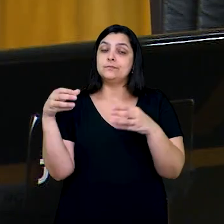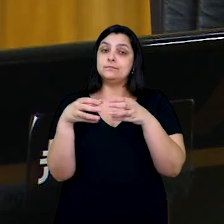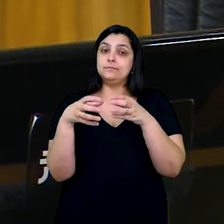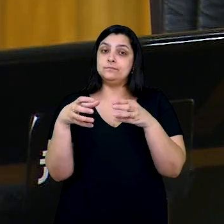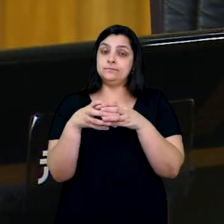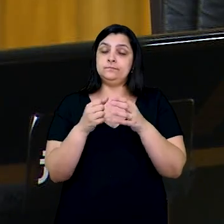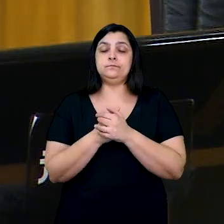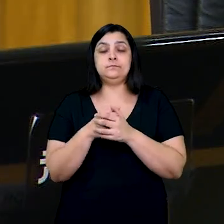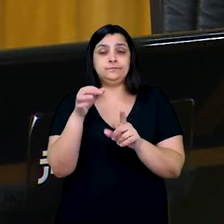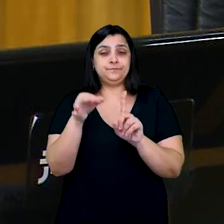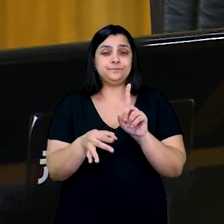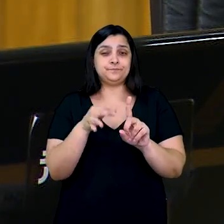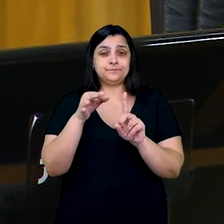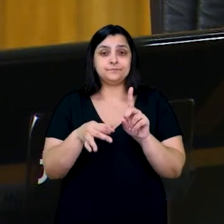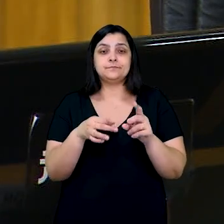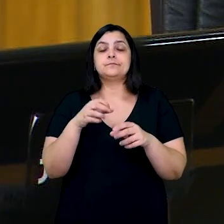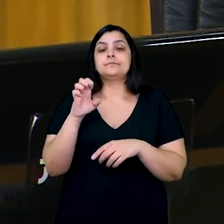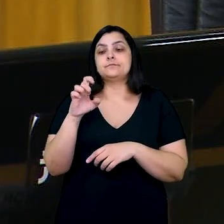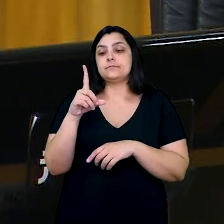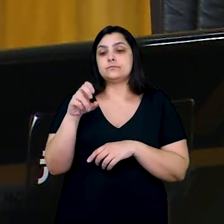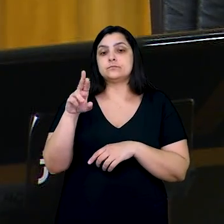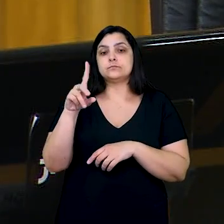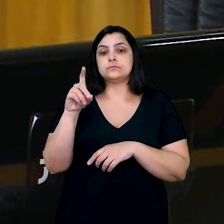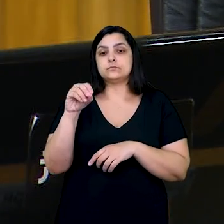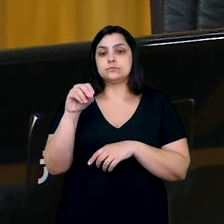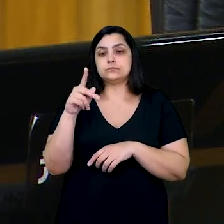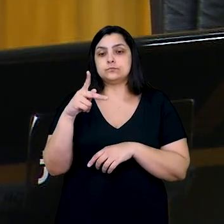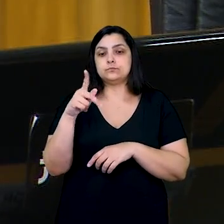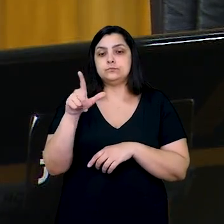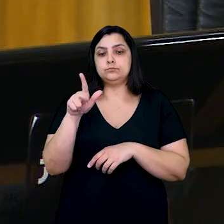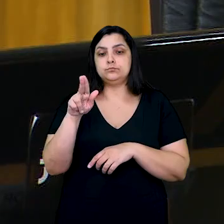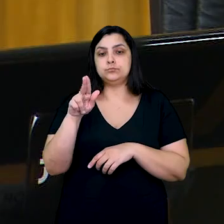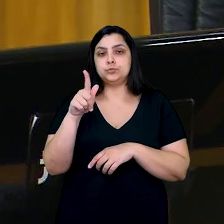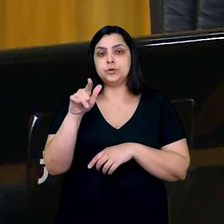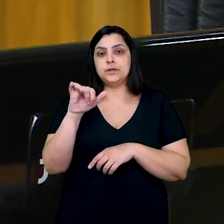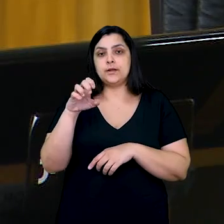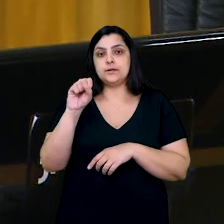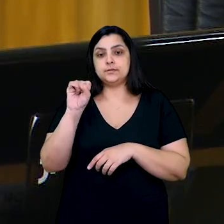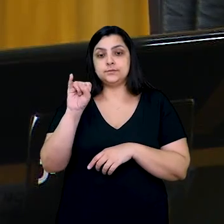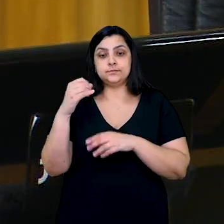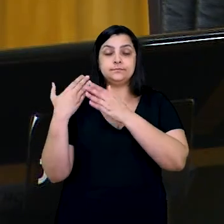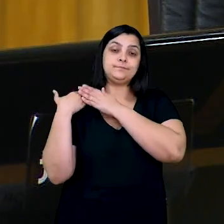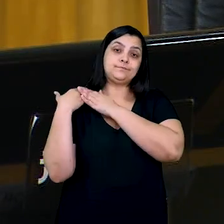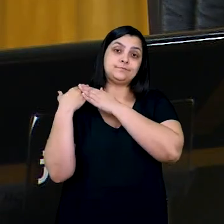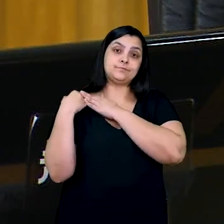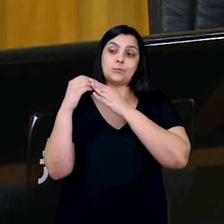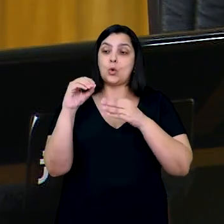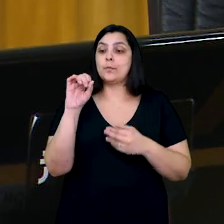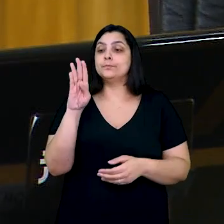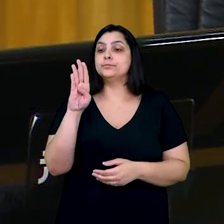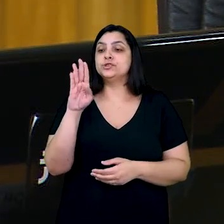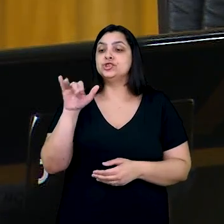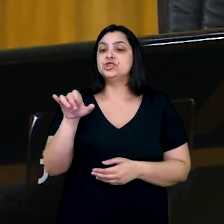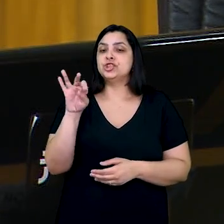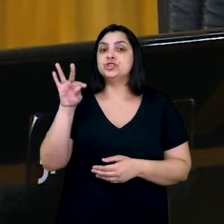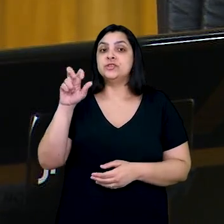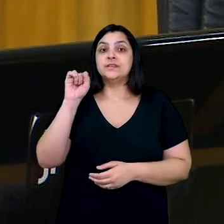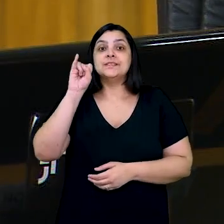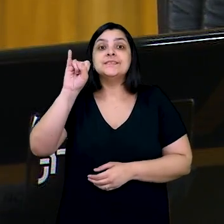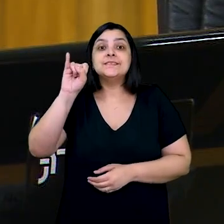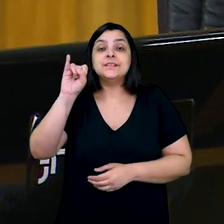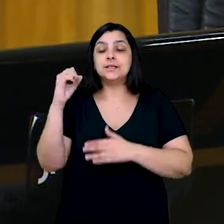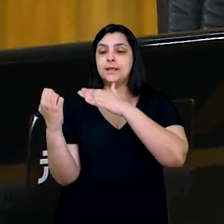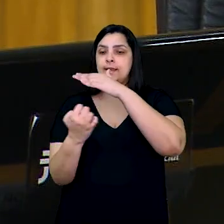recurso na 8ª turma, desembargador convocado Eduardo Pugliese, a responsabilidade objetiva se aplica quando